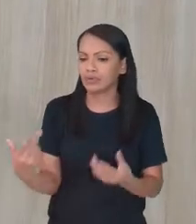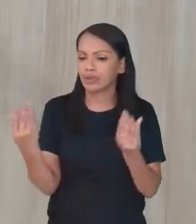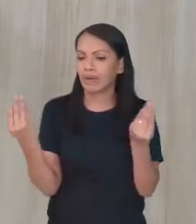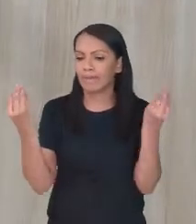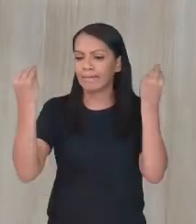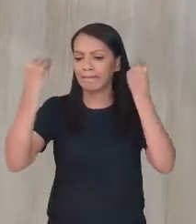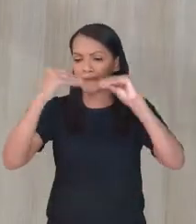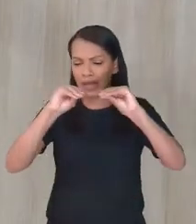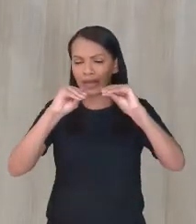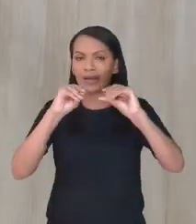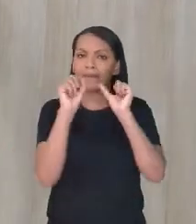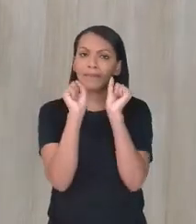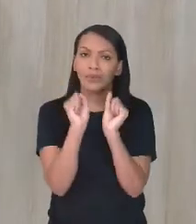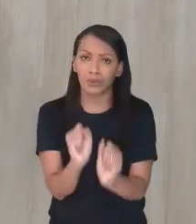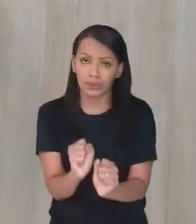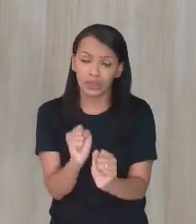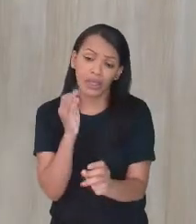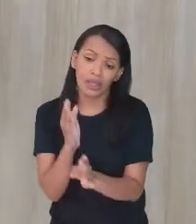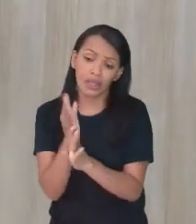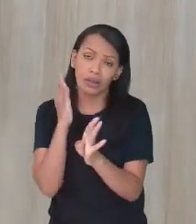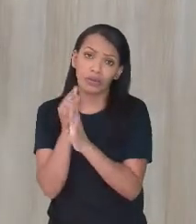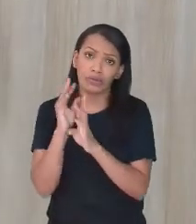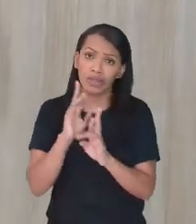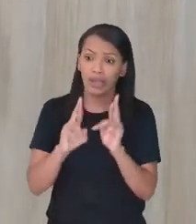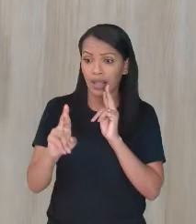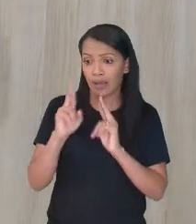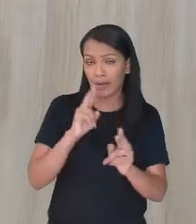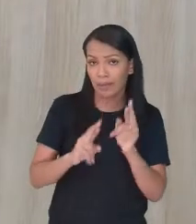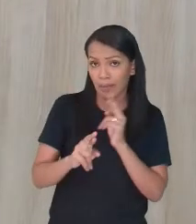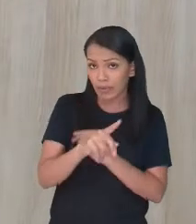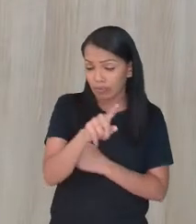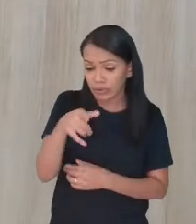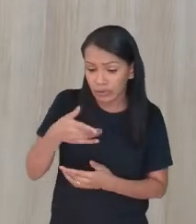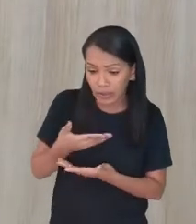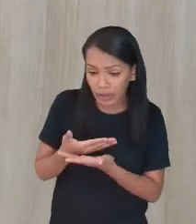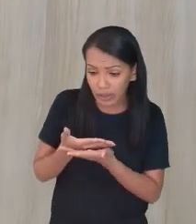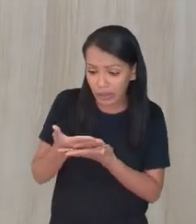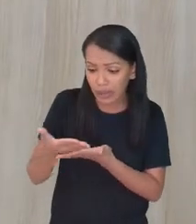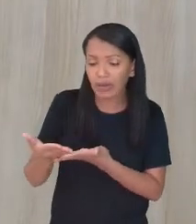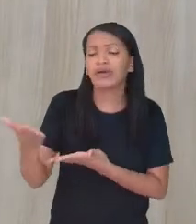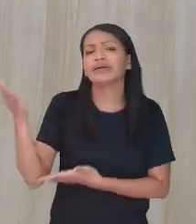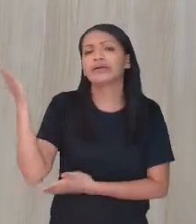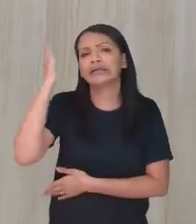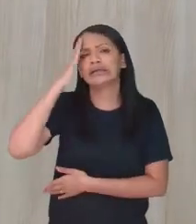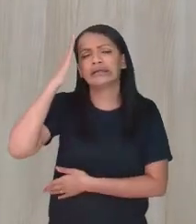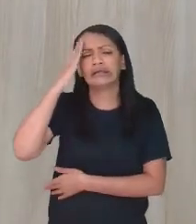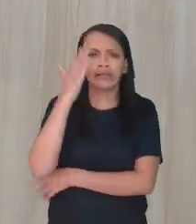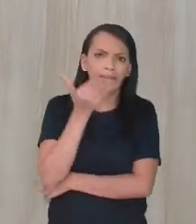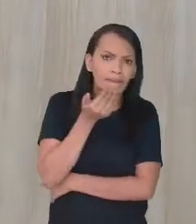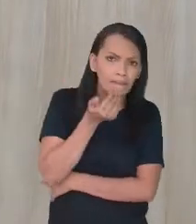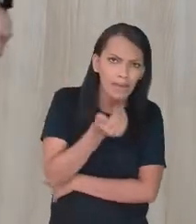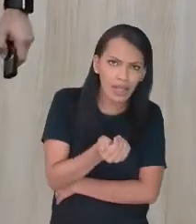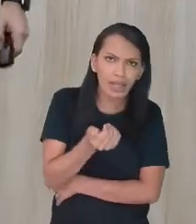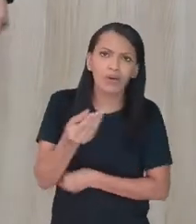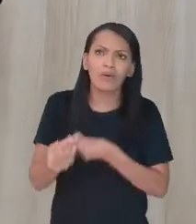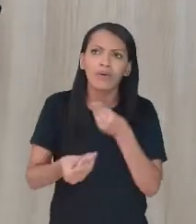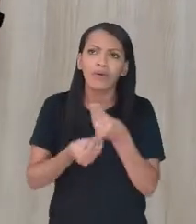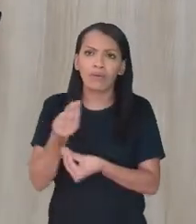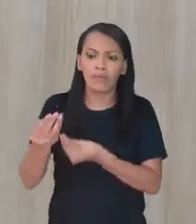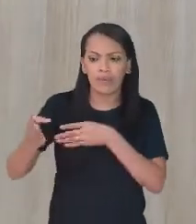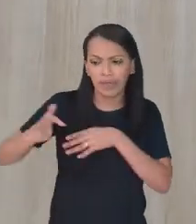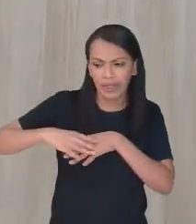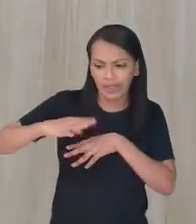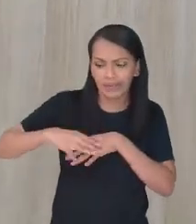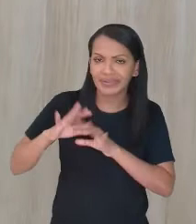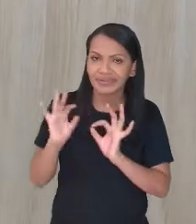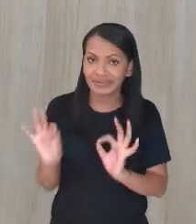para poder resolver esse problema que eu criei. E aí você começa a entender melhor a questão da matemática,